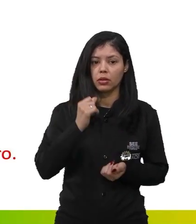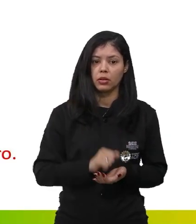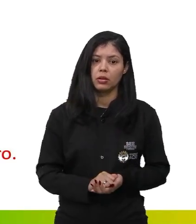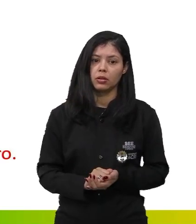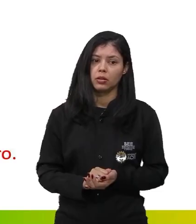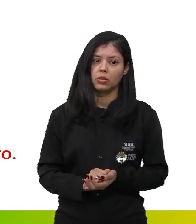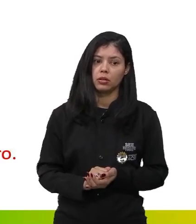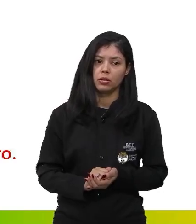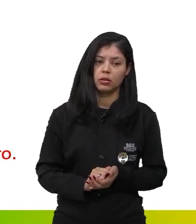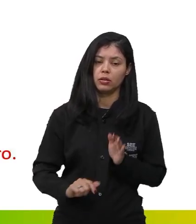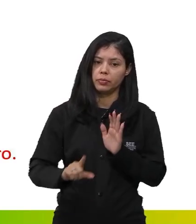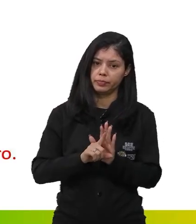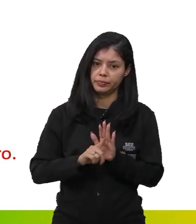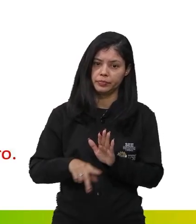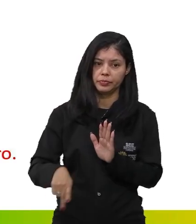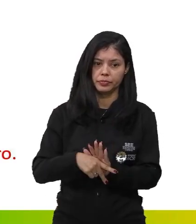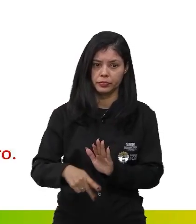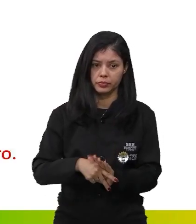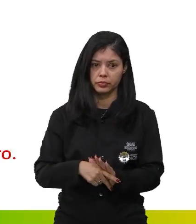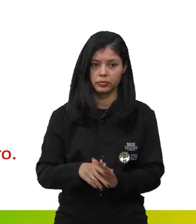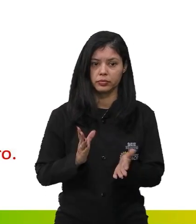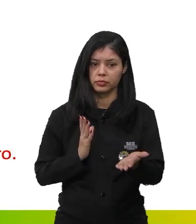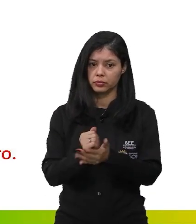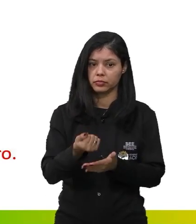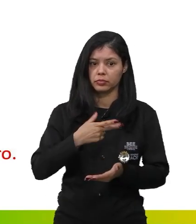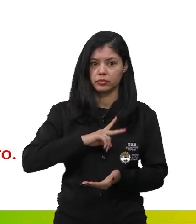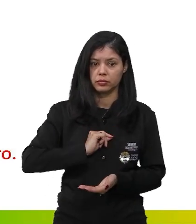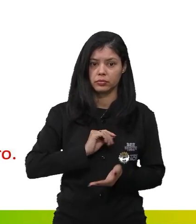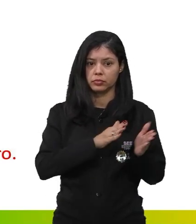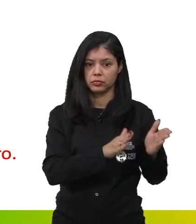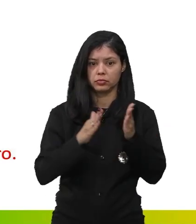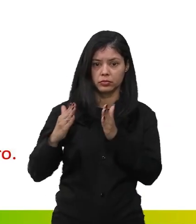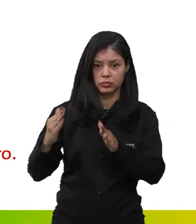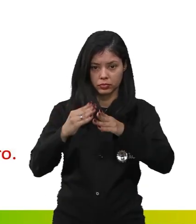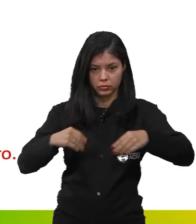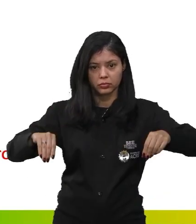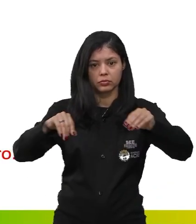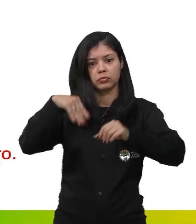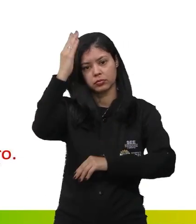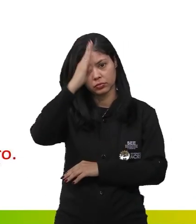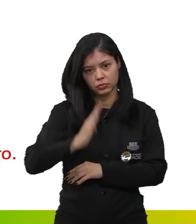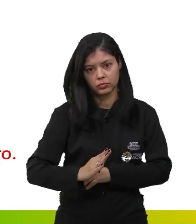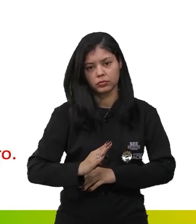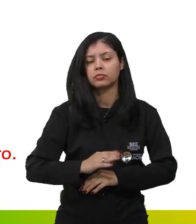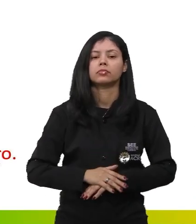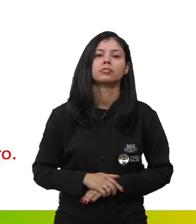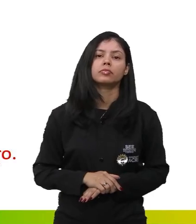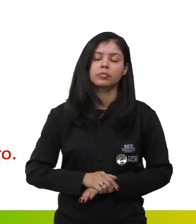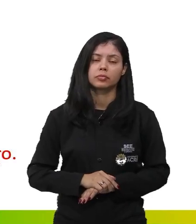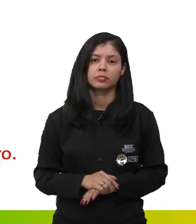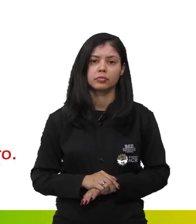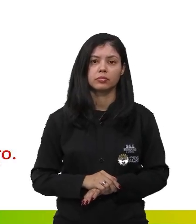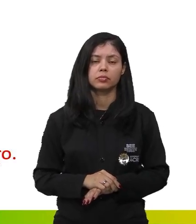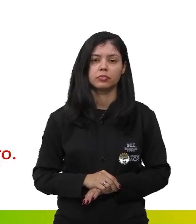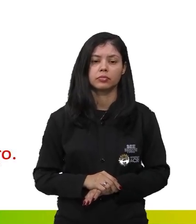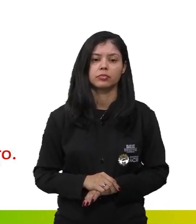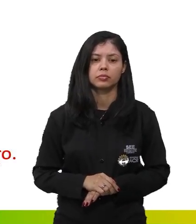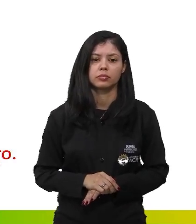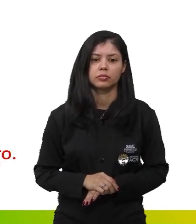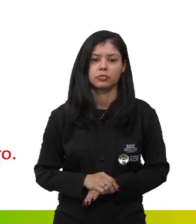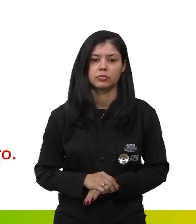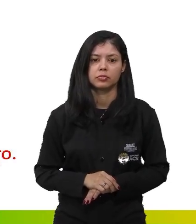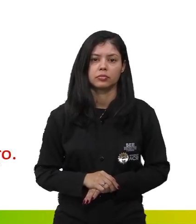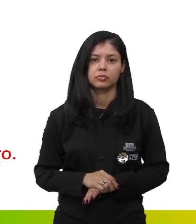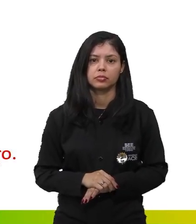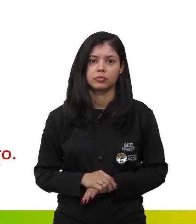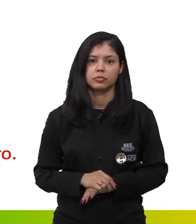a legitimação da posse portuguesa sobre parte desse território aqui na América,